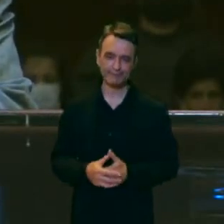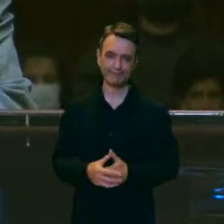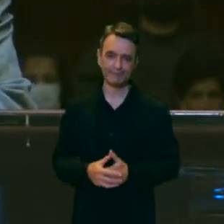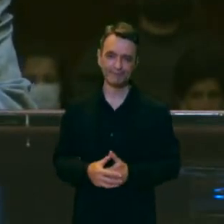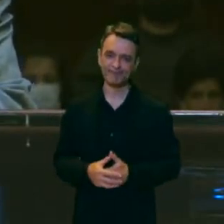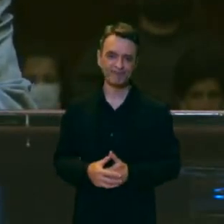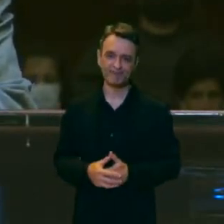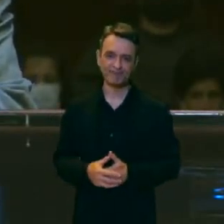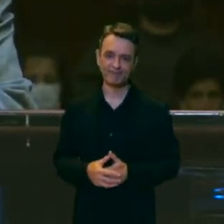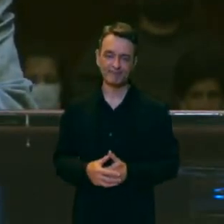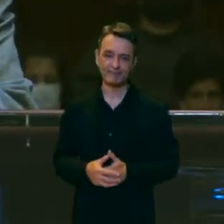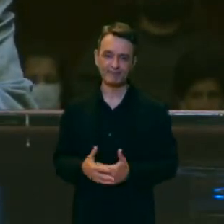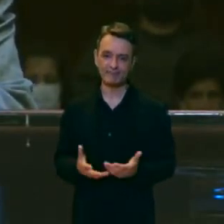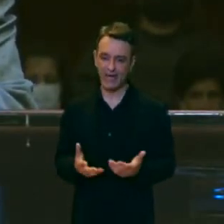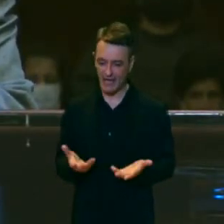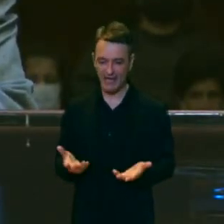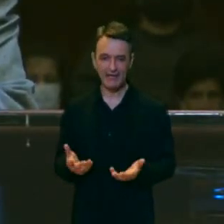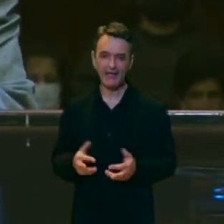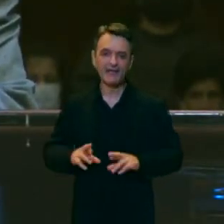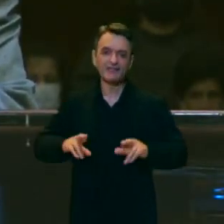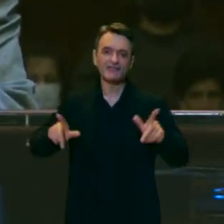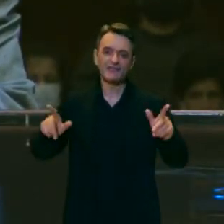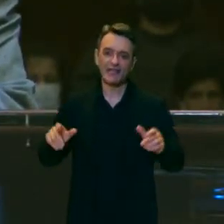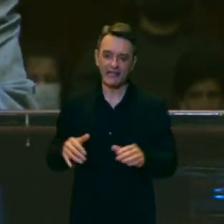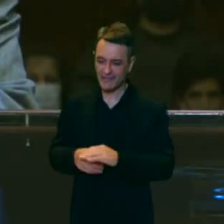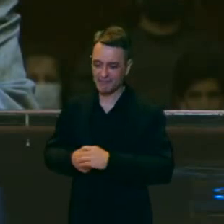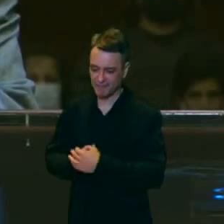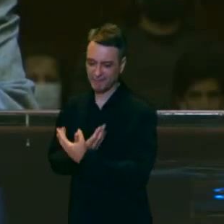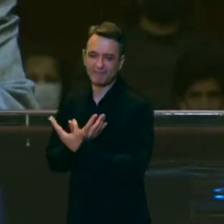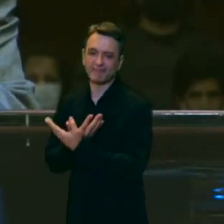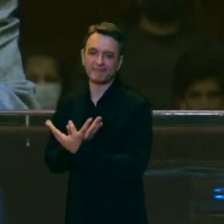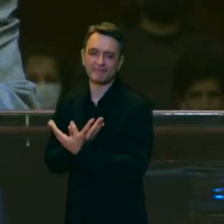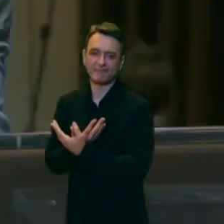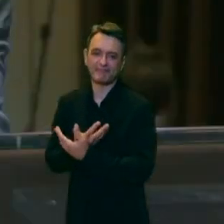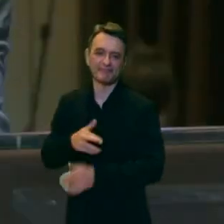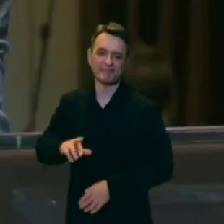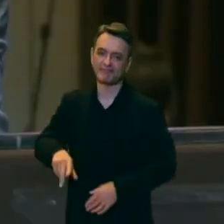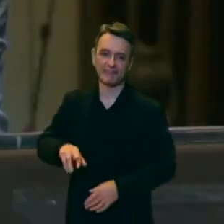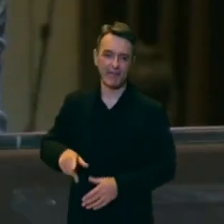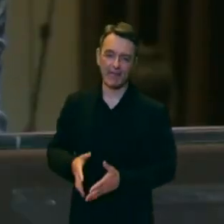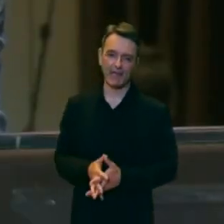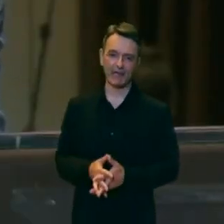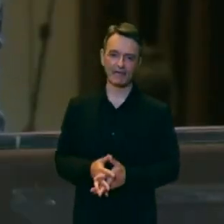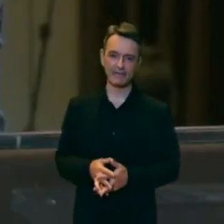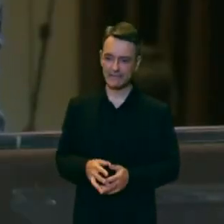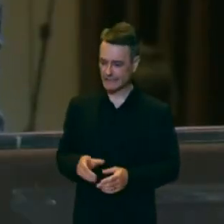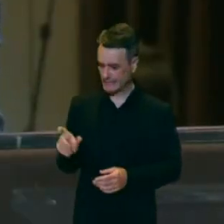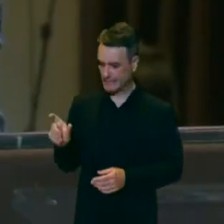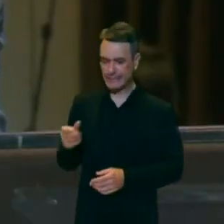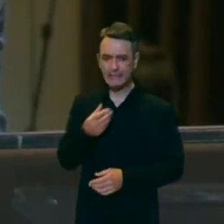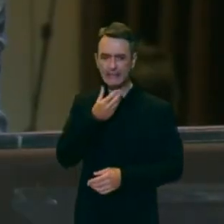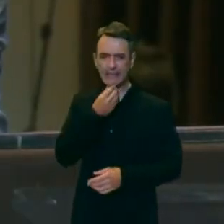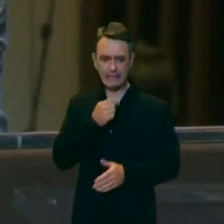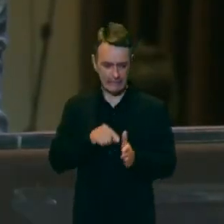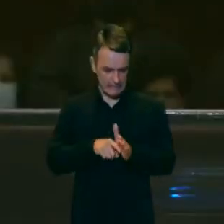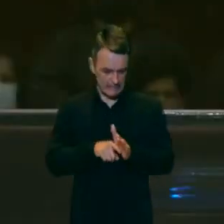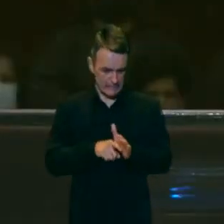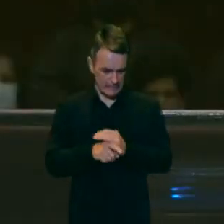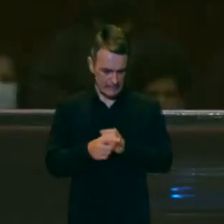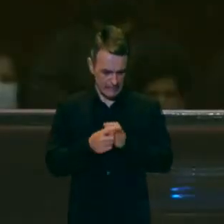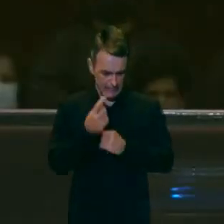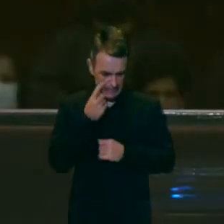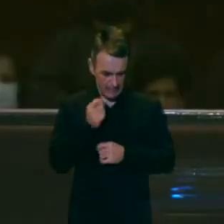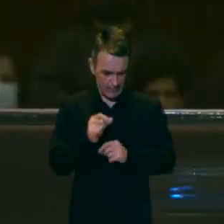amorfa, não com o mesmo formato de borboleta. E aí aquele estudioso, aquele cientista fez uma